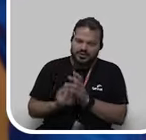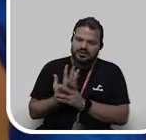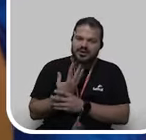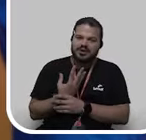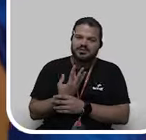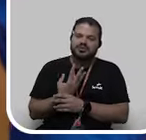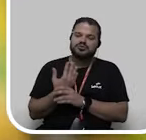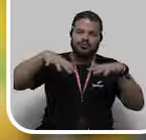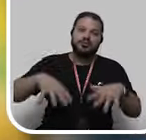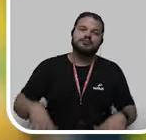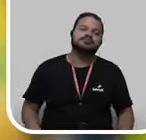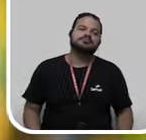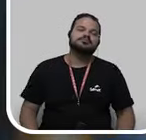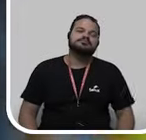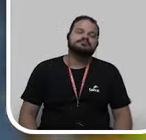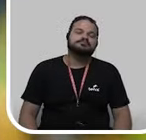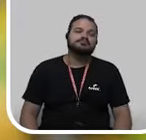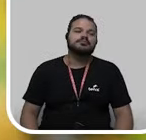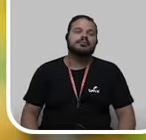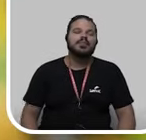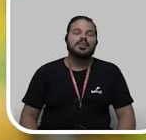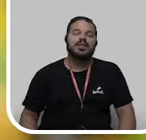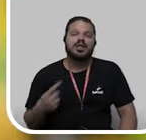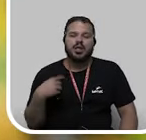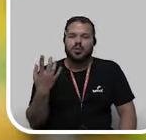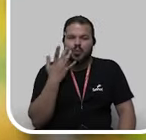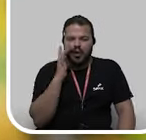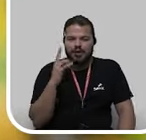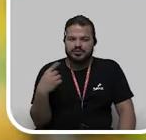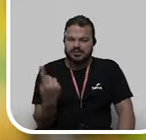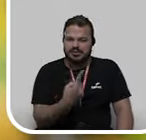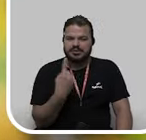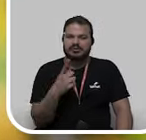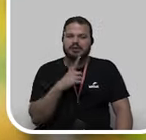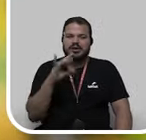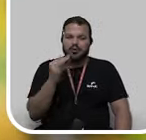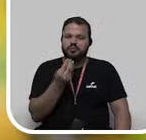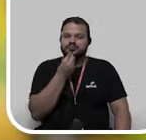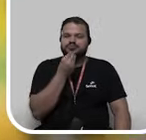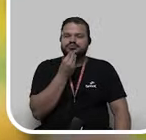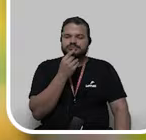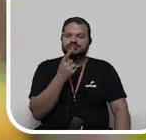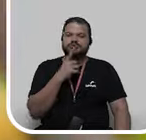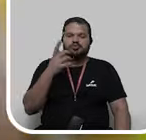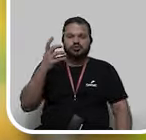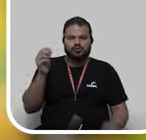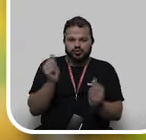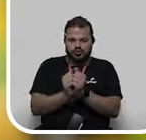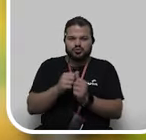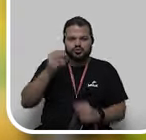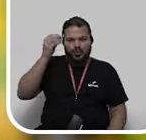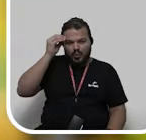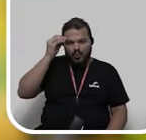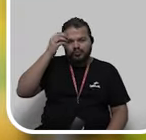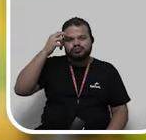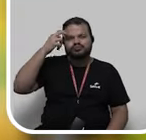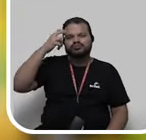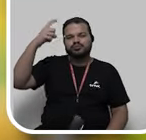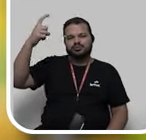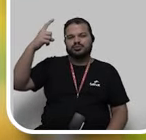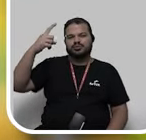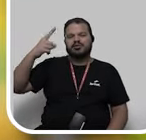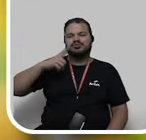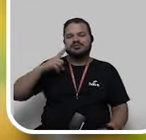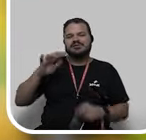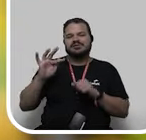atual. Eu acho que aqui tem muita oportunidade também, junto com a conscientização, óbvio, de tecnologia, né? E